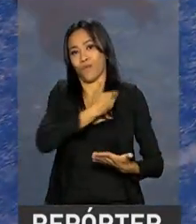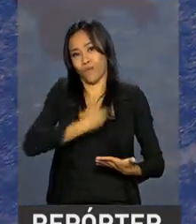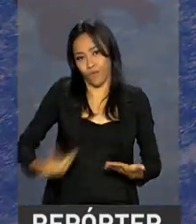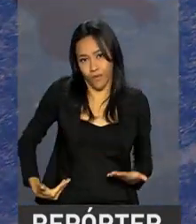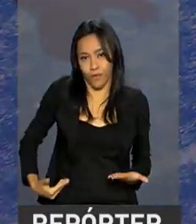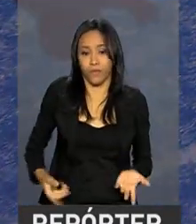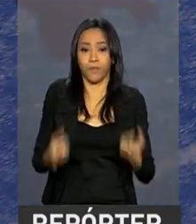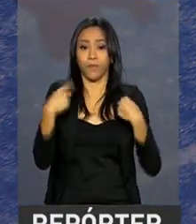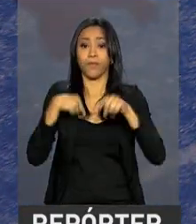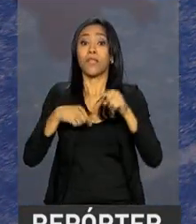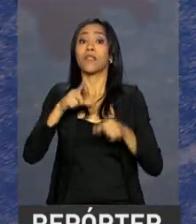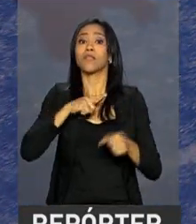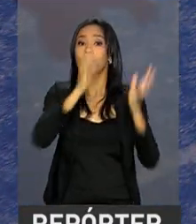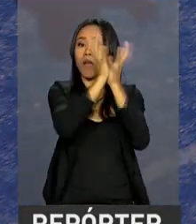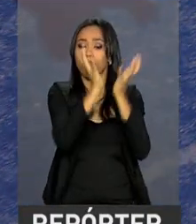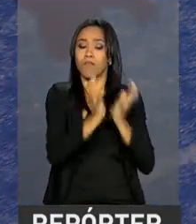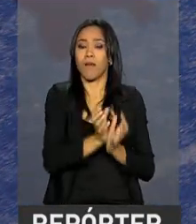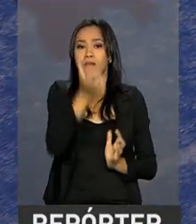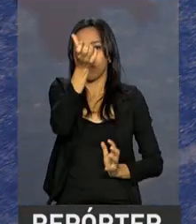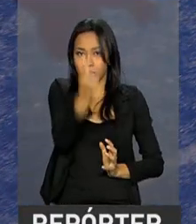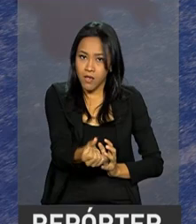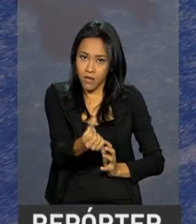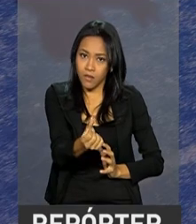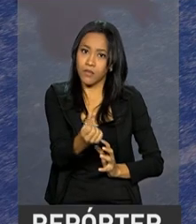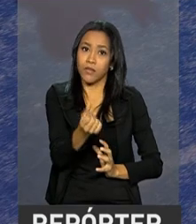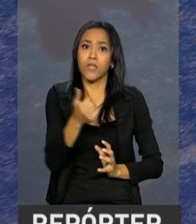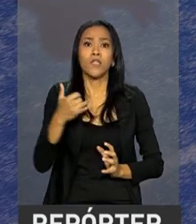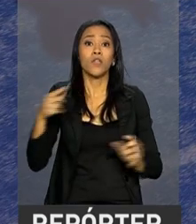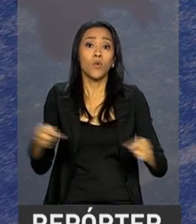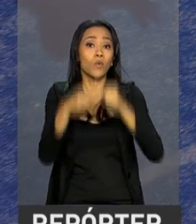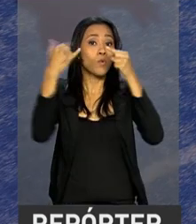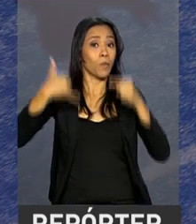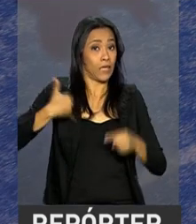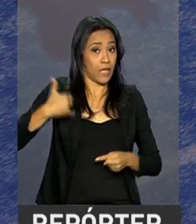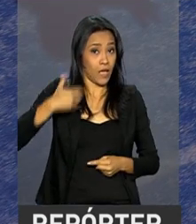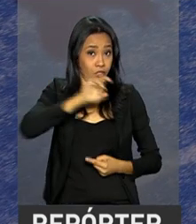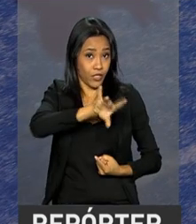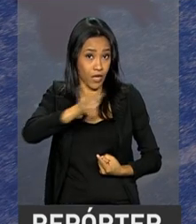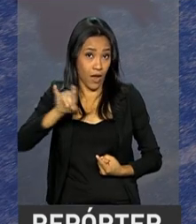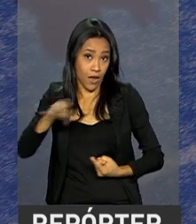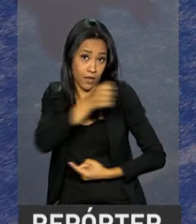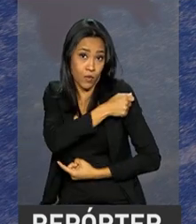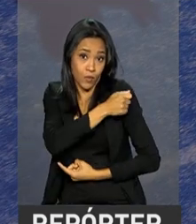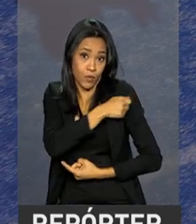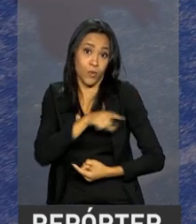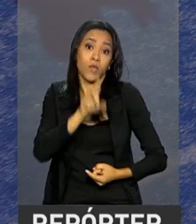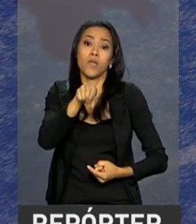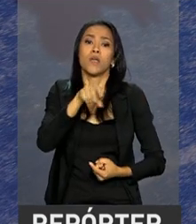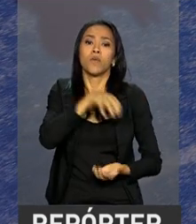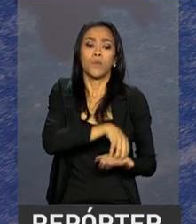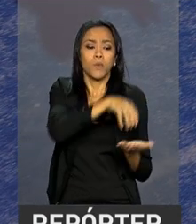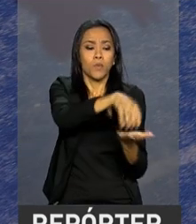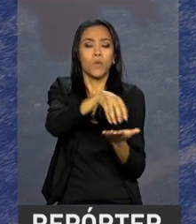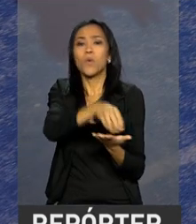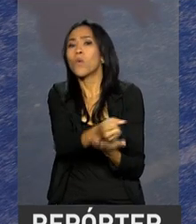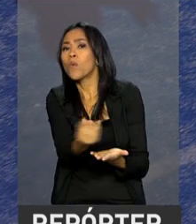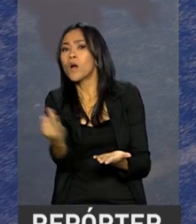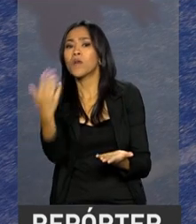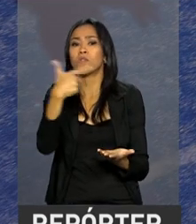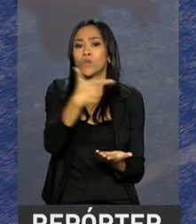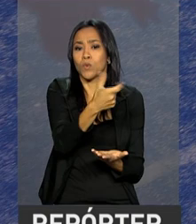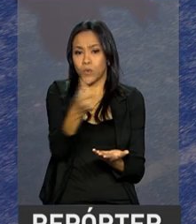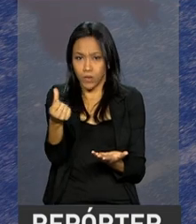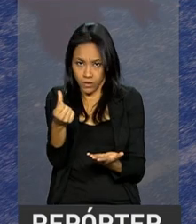futuro tem seis categorias divididas de acordo com a idade dos alunos cada núcleo pode ter no máximo 200